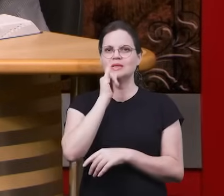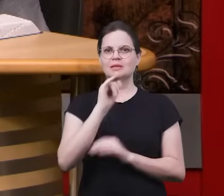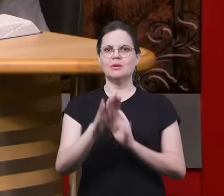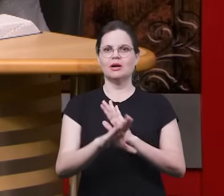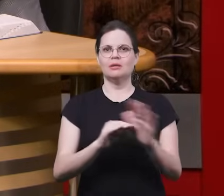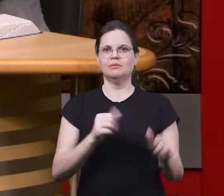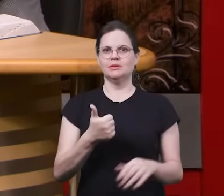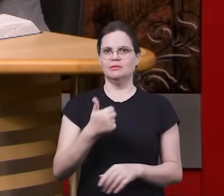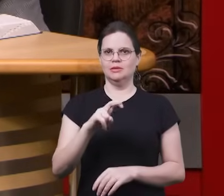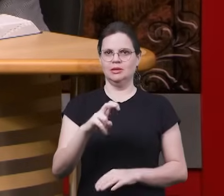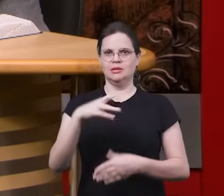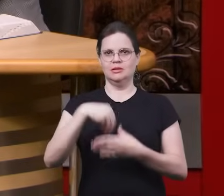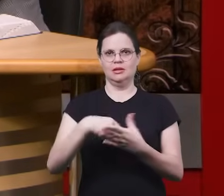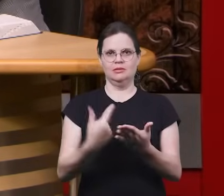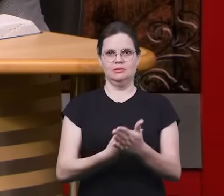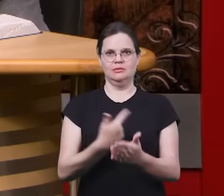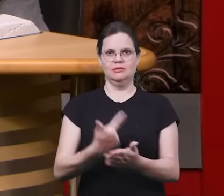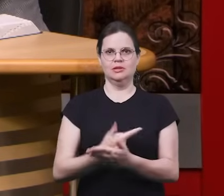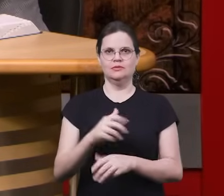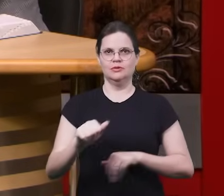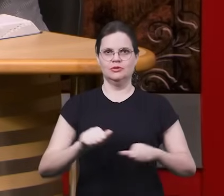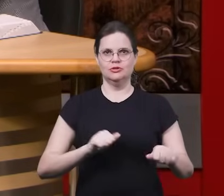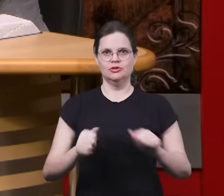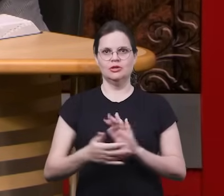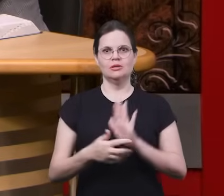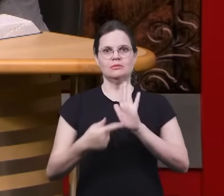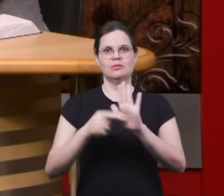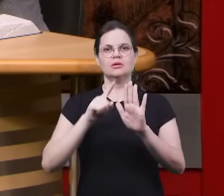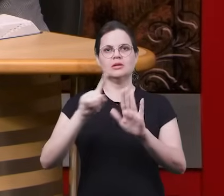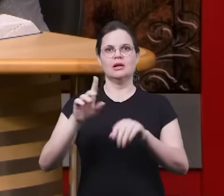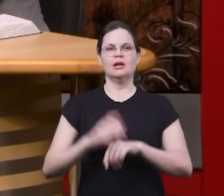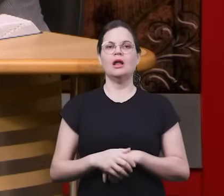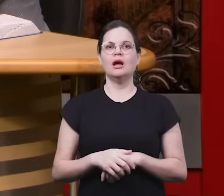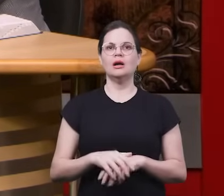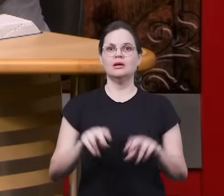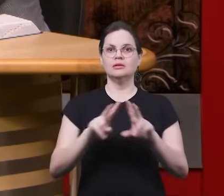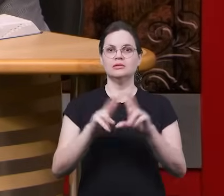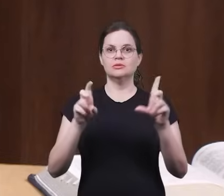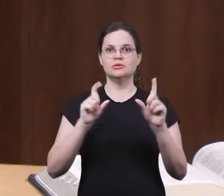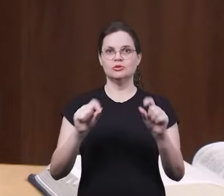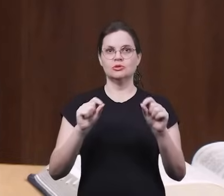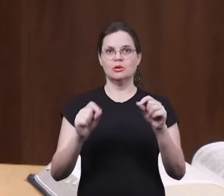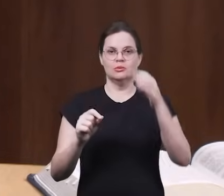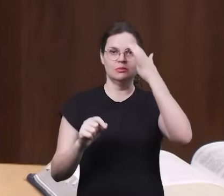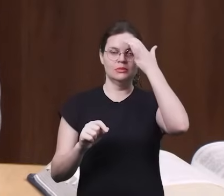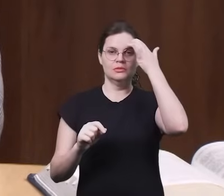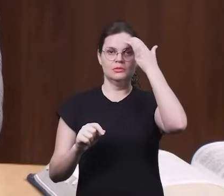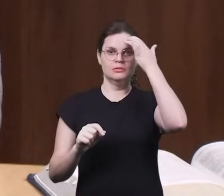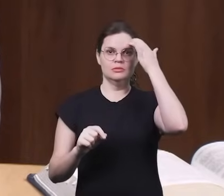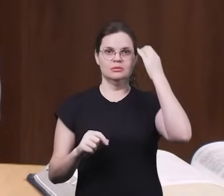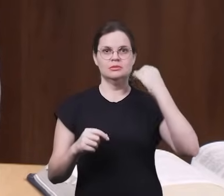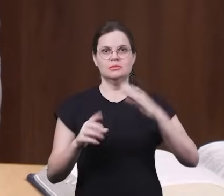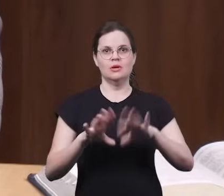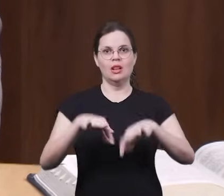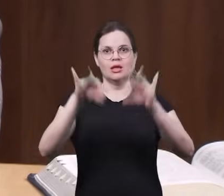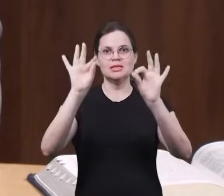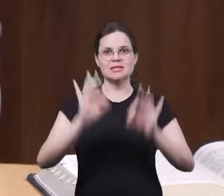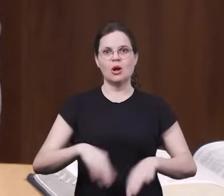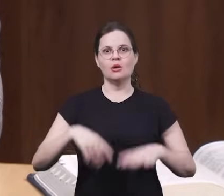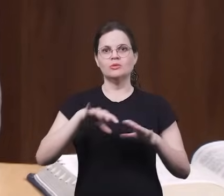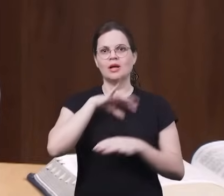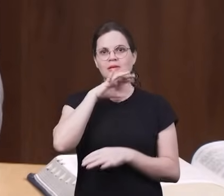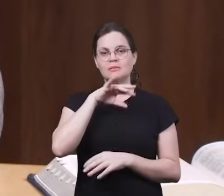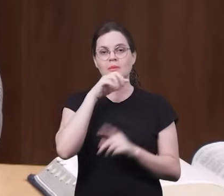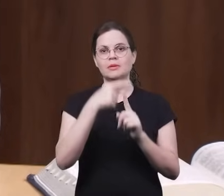exemplo disso é o capítulo 15 de Atos, Concílio de Jerusalém. Exato. Ele mostra ali que porque ele tinha muito